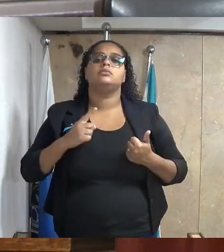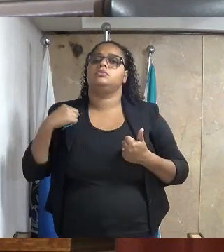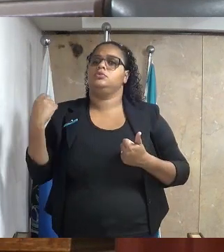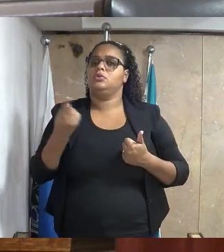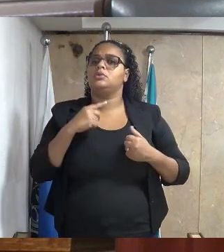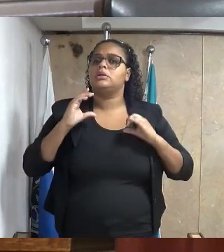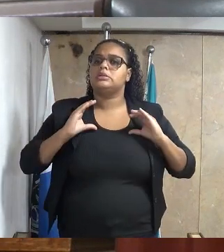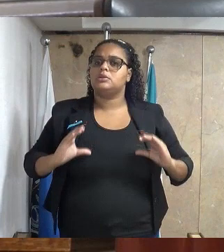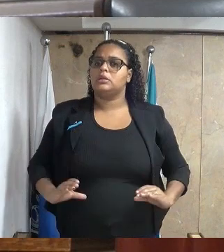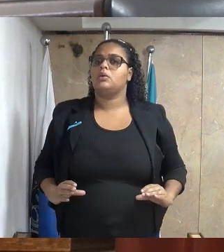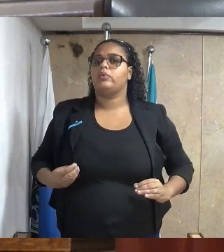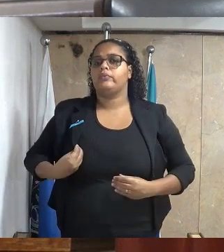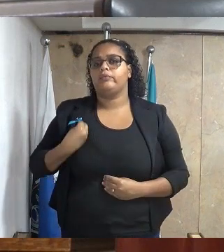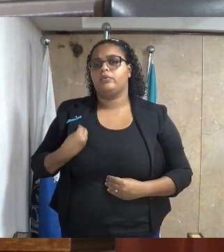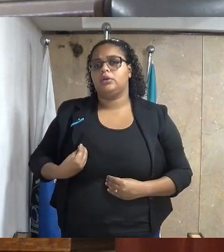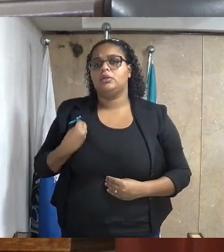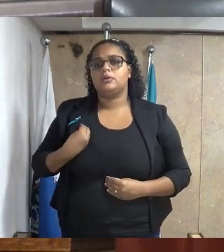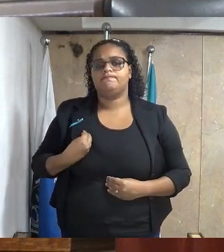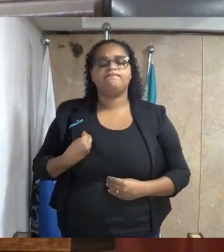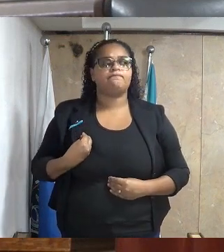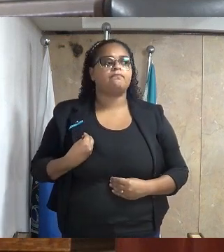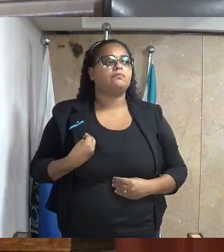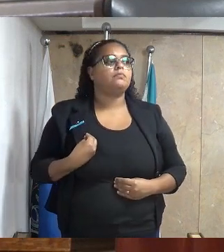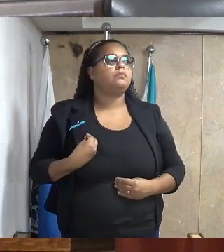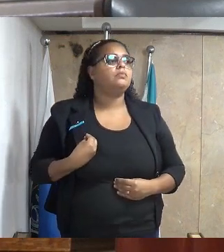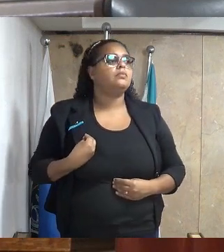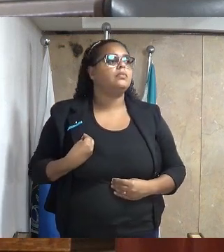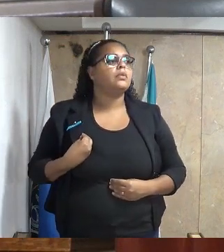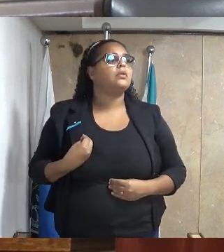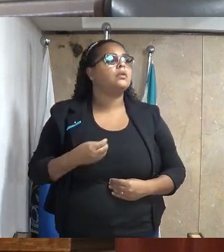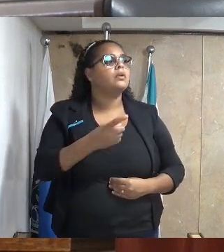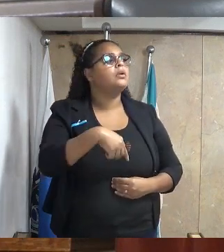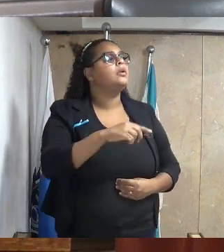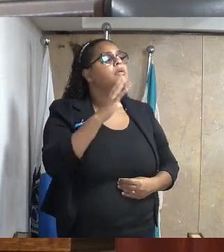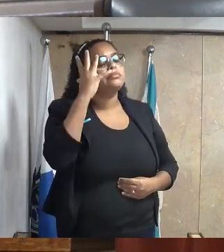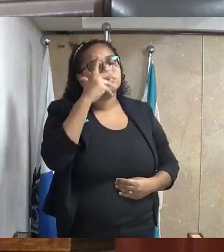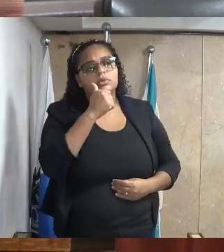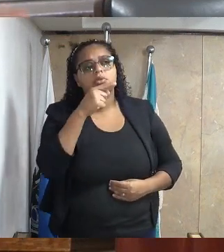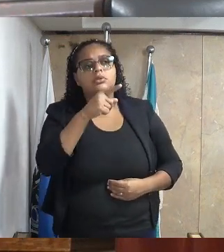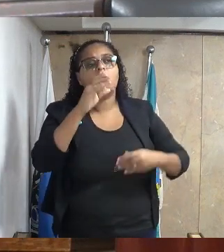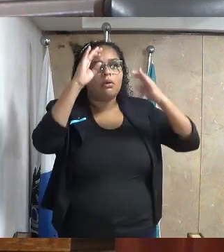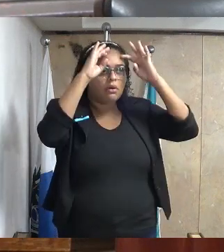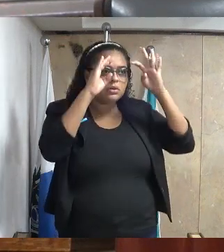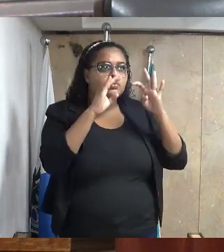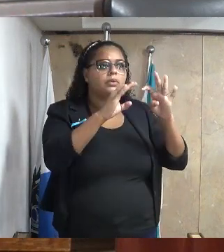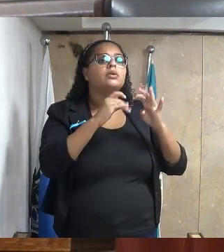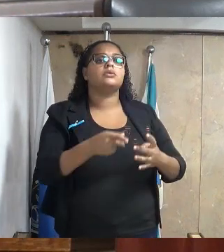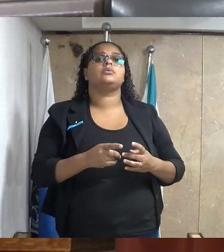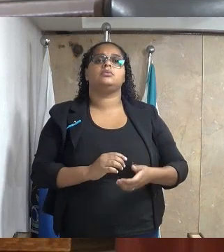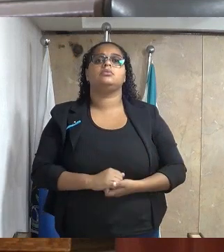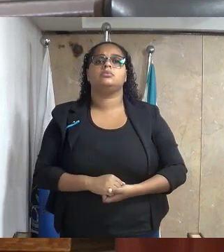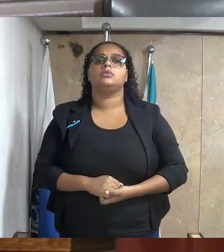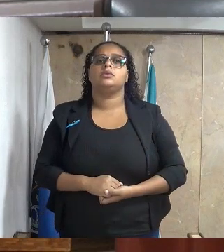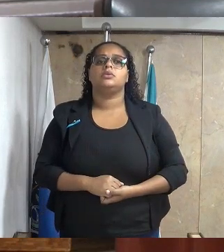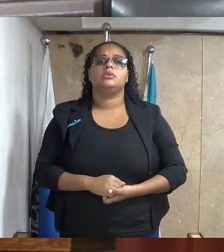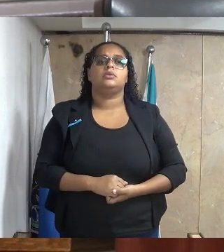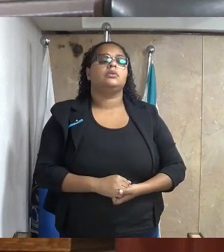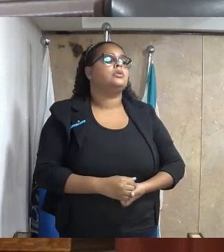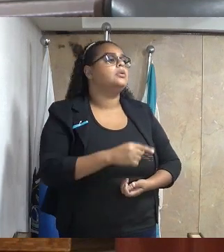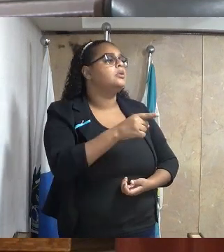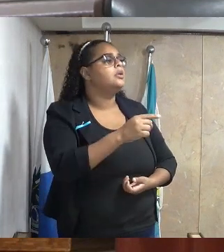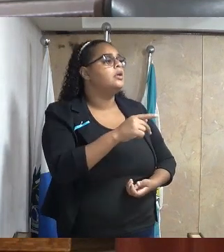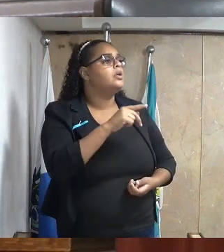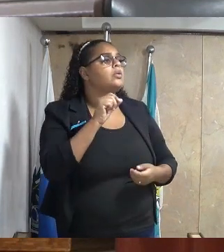cidadãos convivam de forma convergente, bonita, respeitosa. E Vossa Excelência,